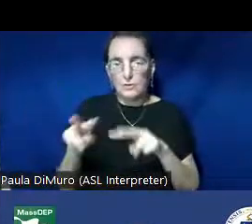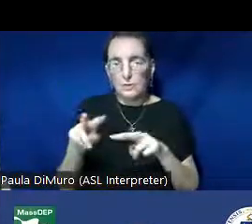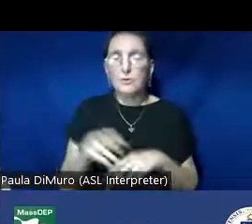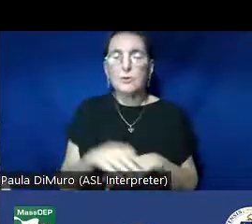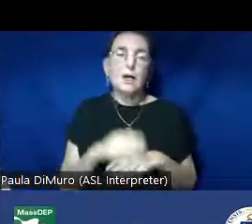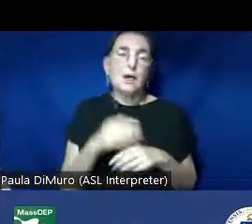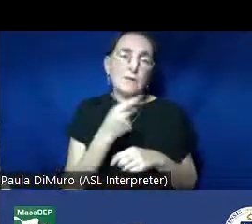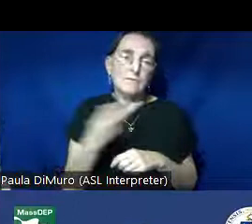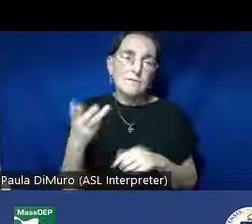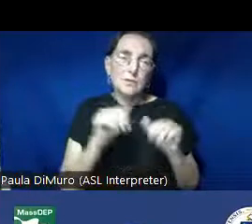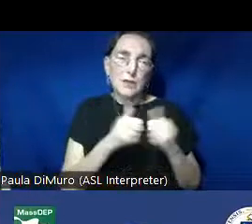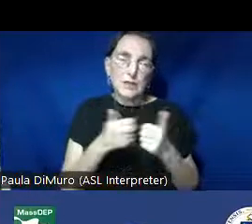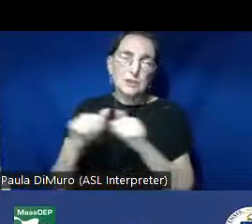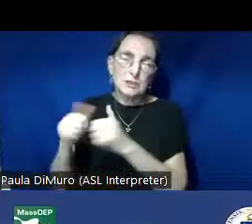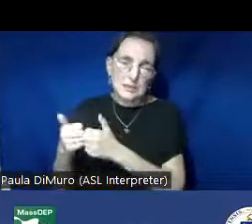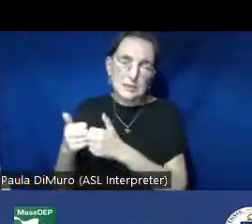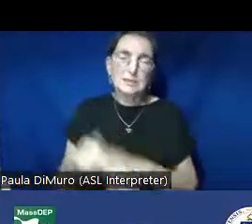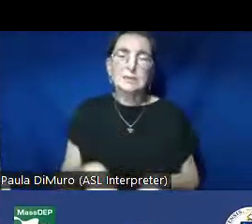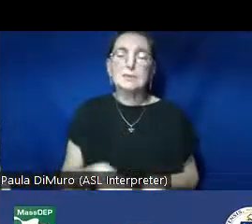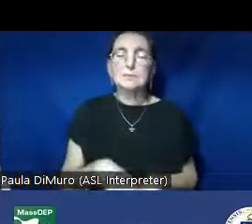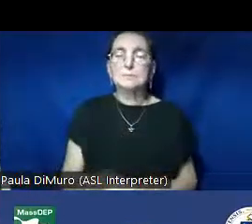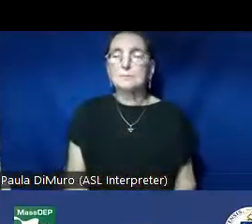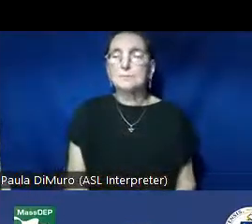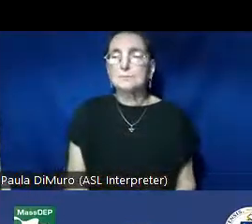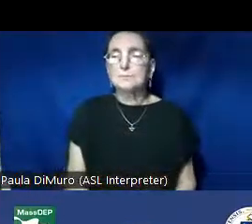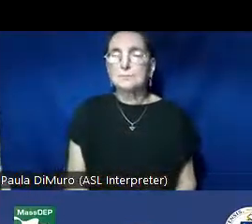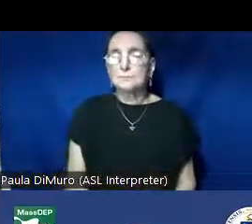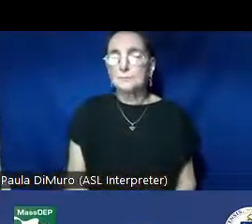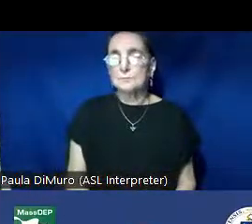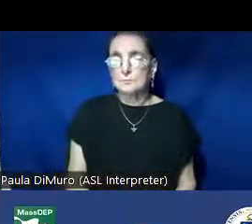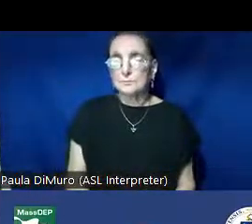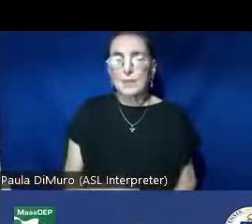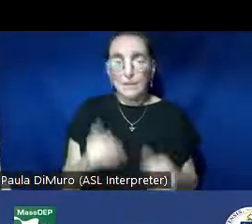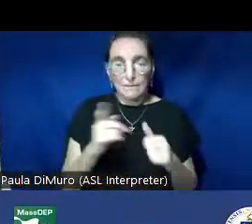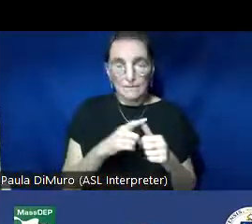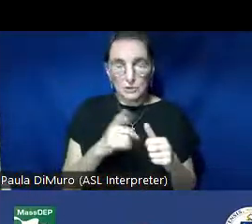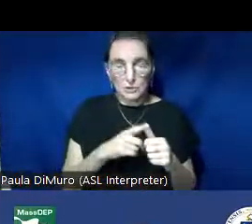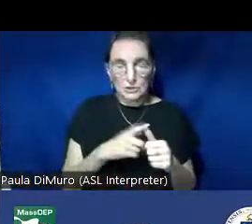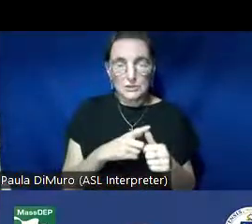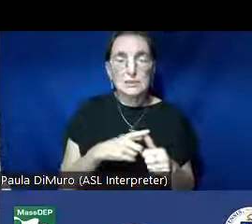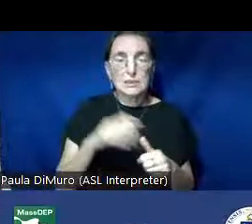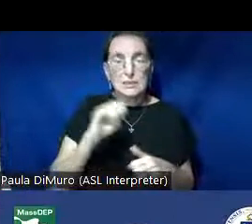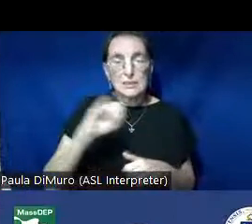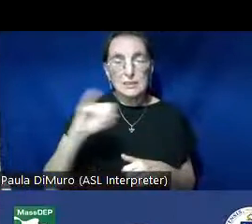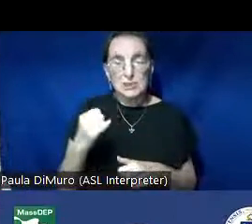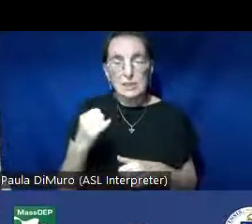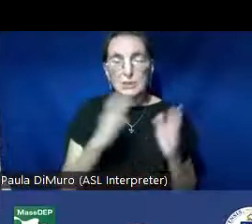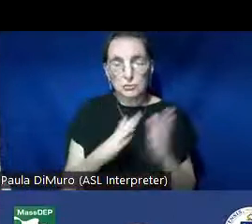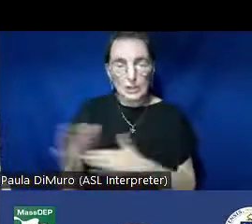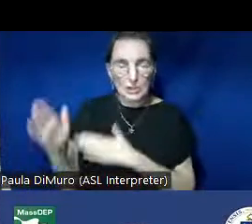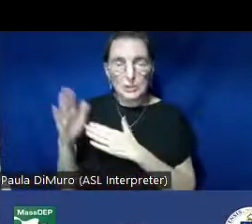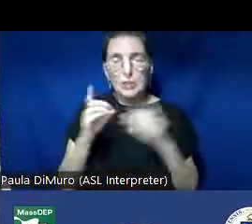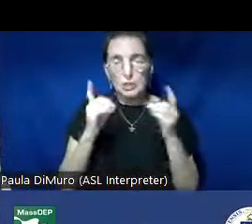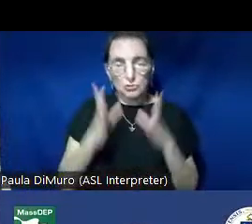tarde, também oferece um reviso de que as iniciativas de departamento, que é primeiro